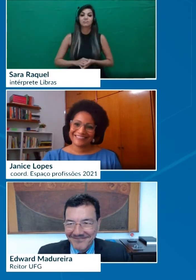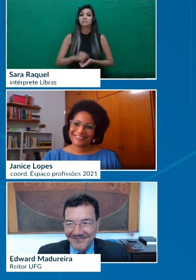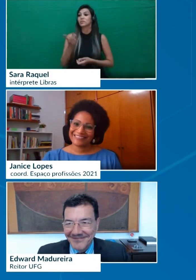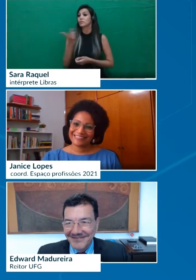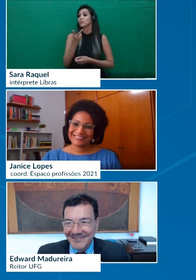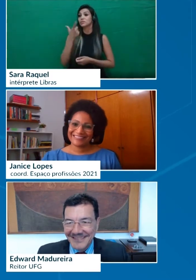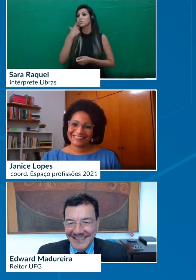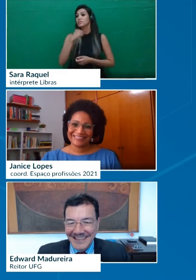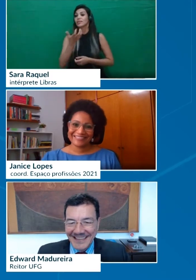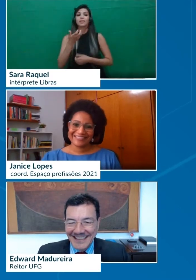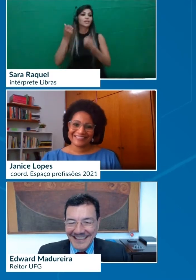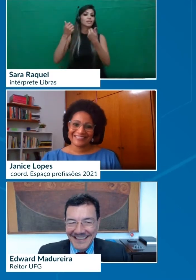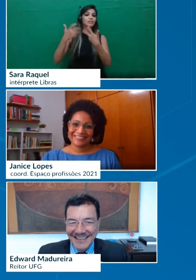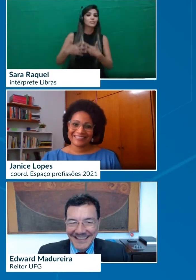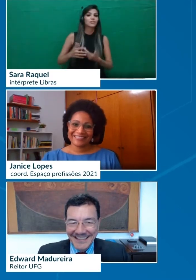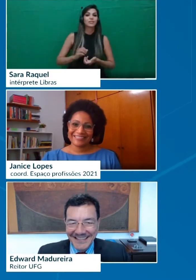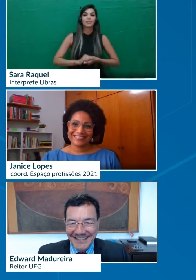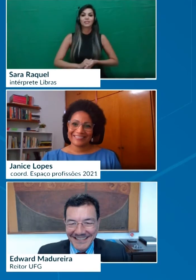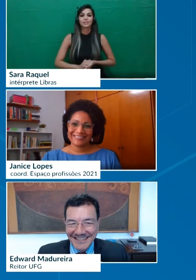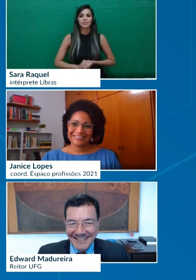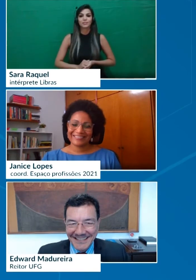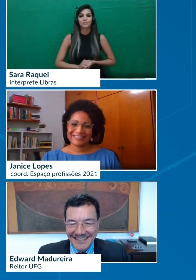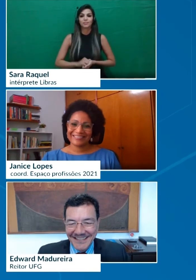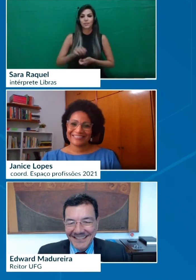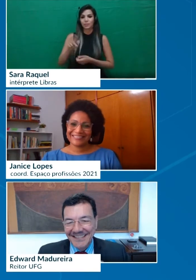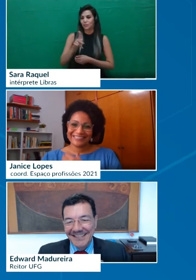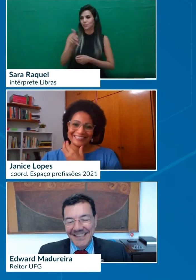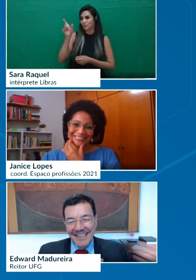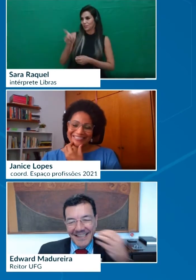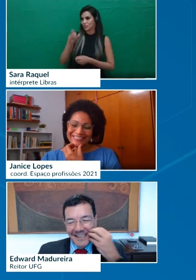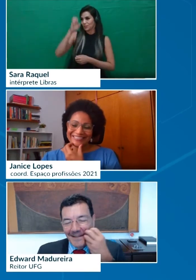Janice? Pode falar, começa com o professor Edivar.